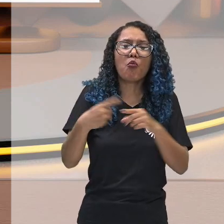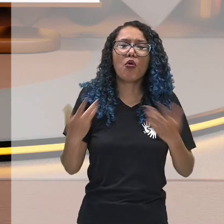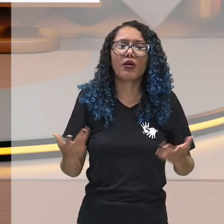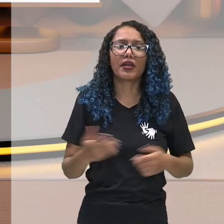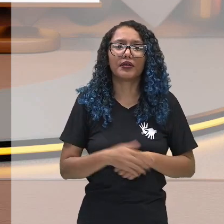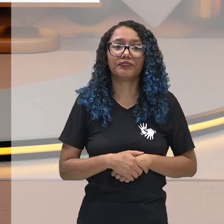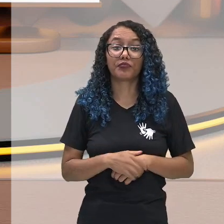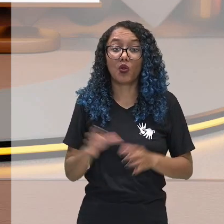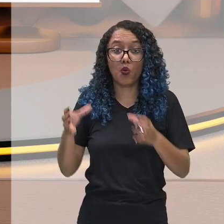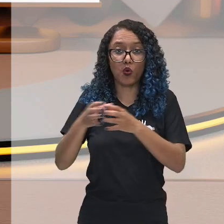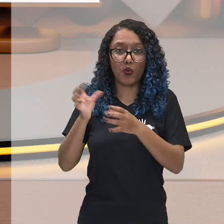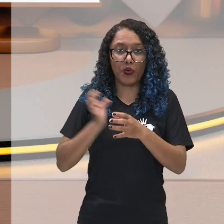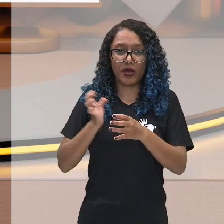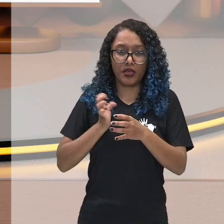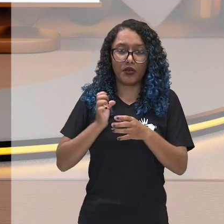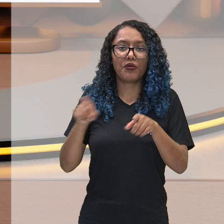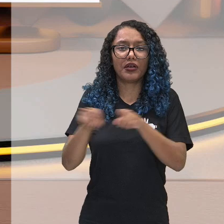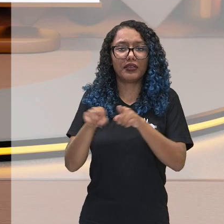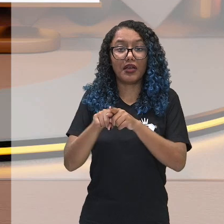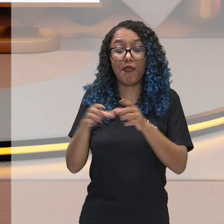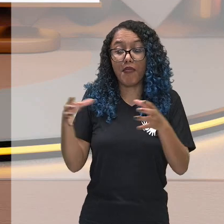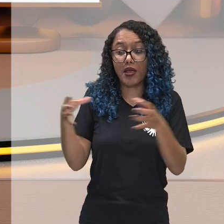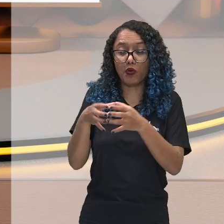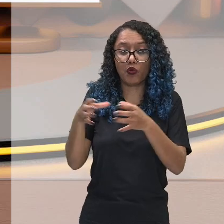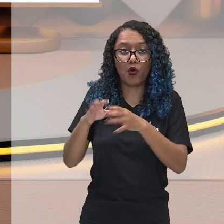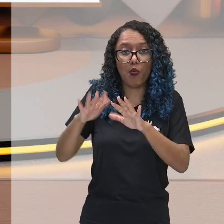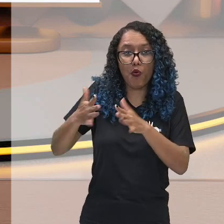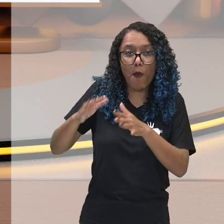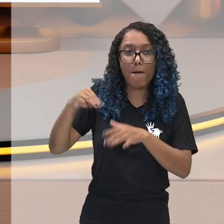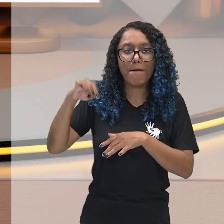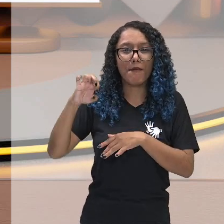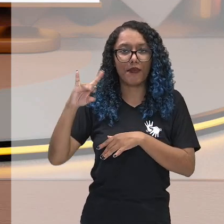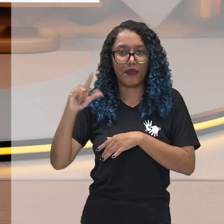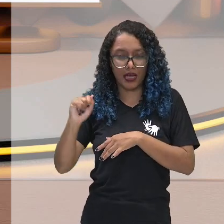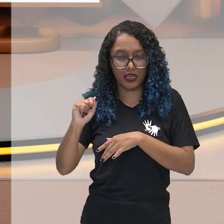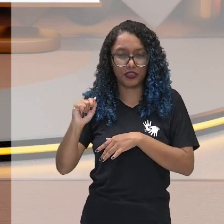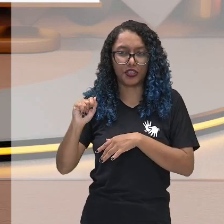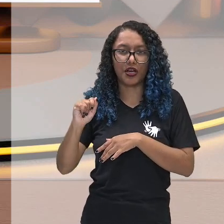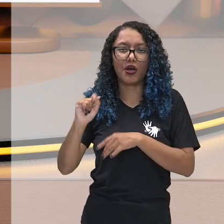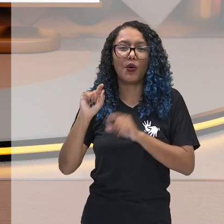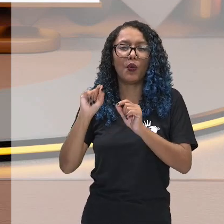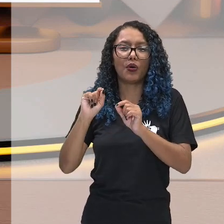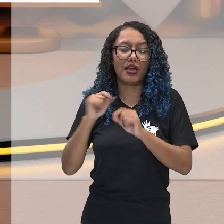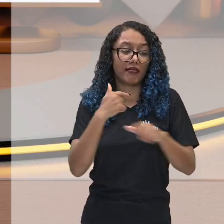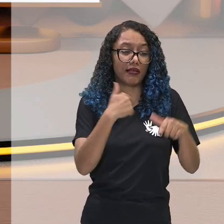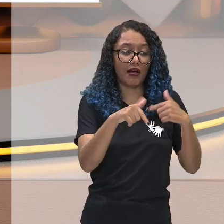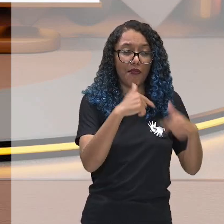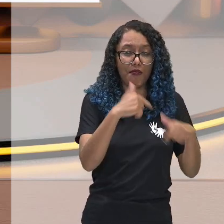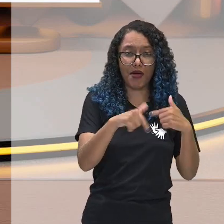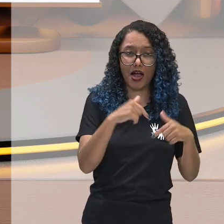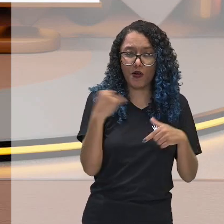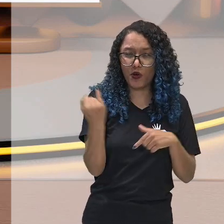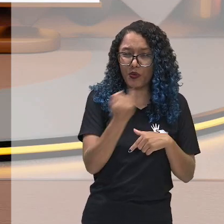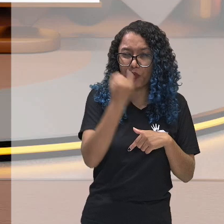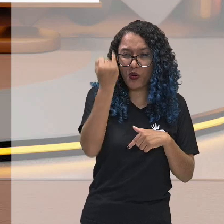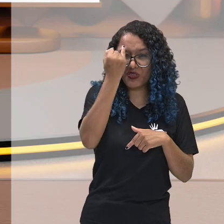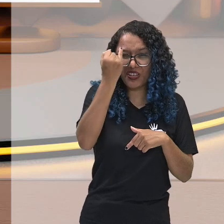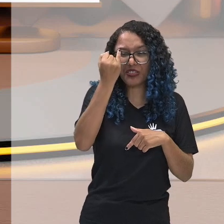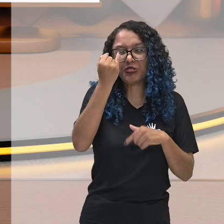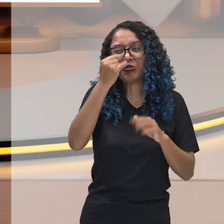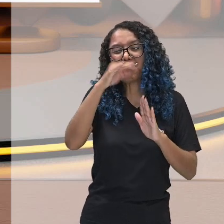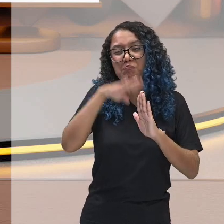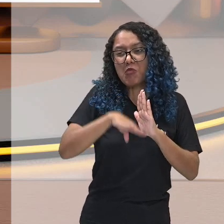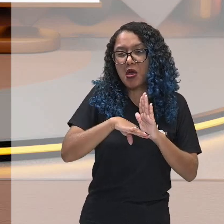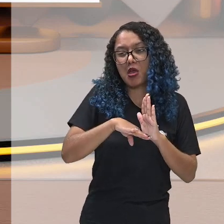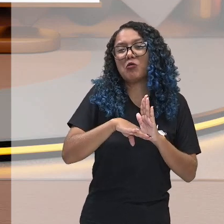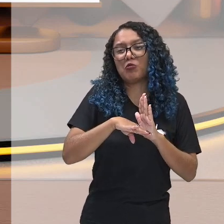da pseudo-elite, também chamada de classe média, o trabalho ele é menos importante que a coisa, que o bem